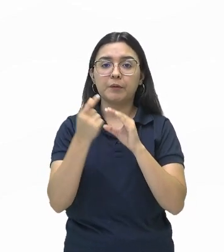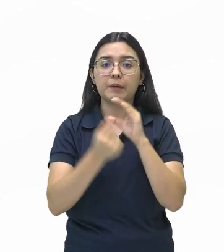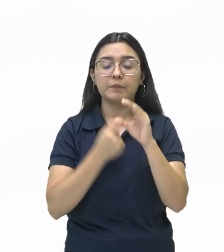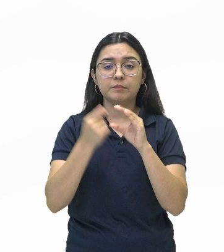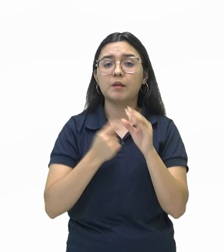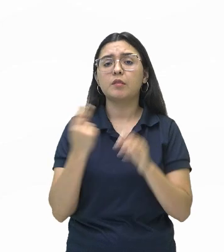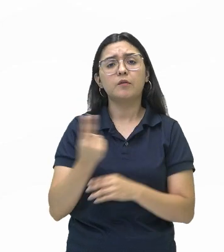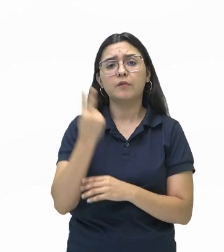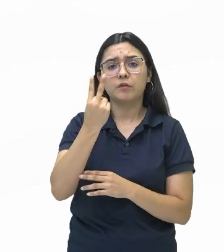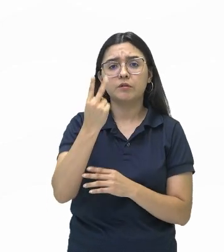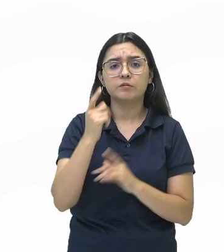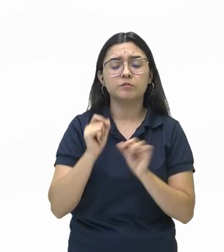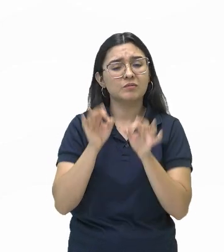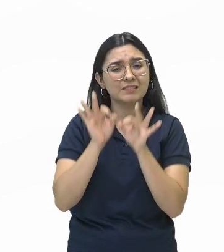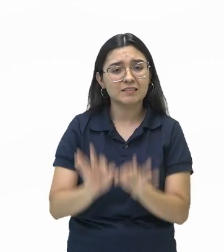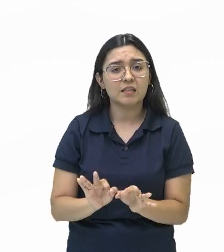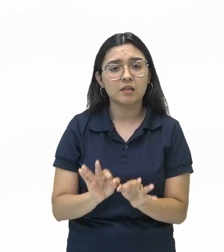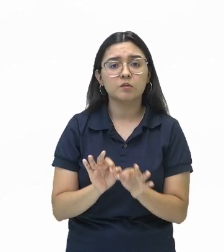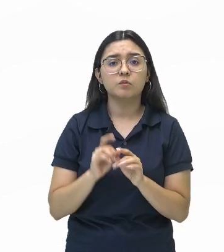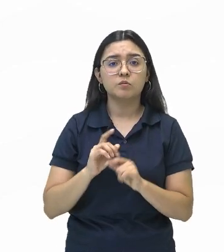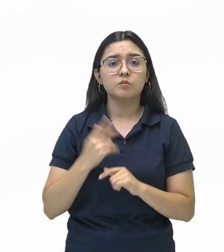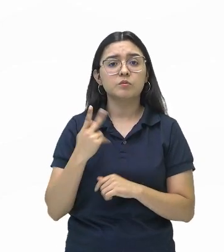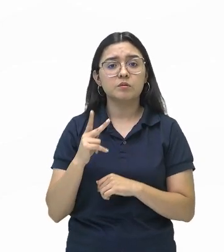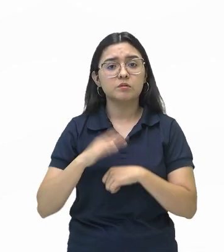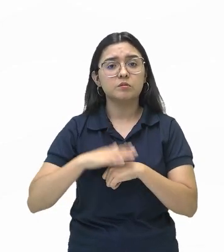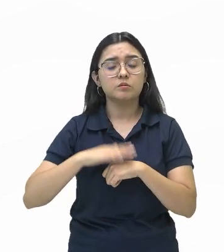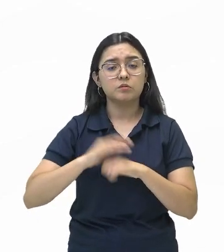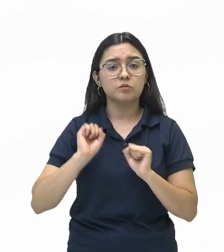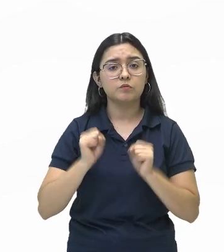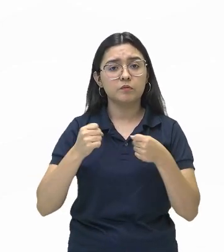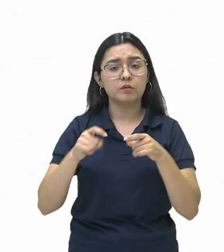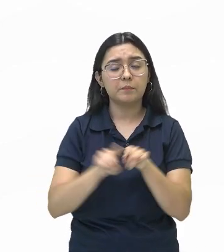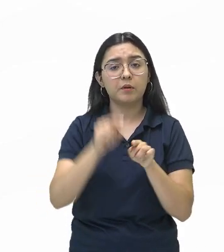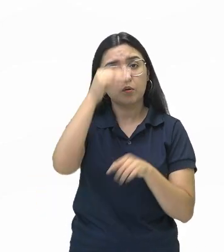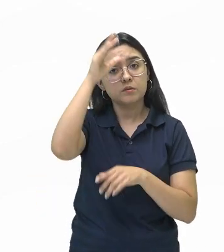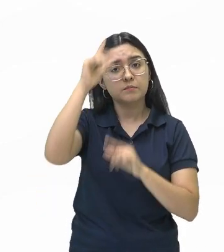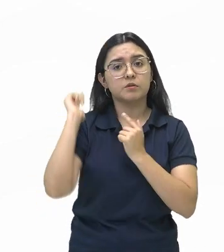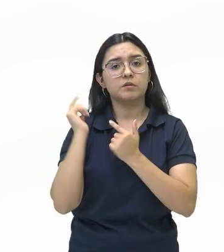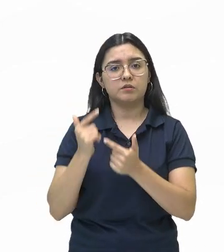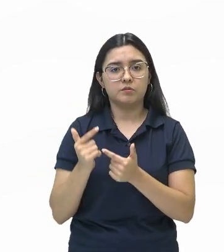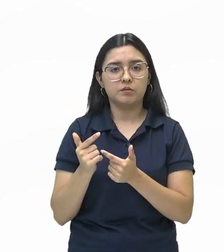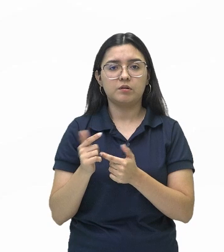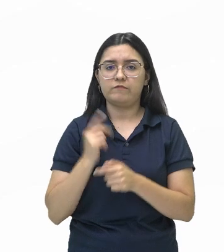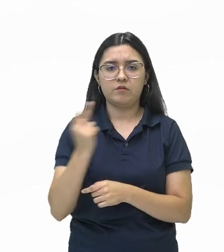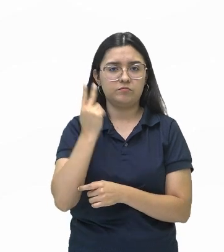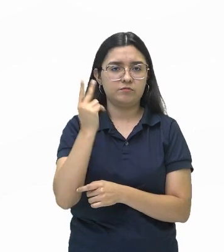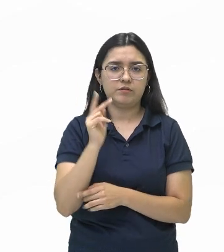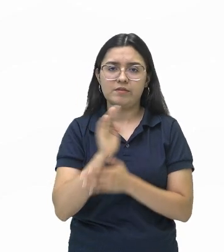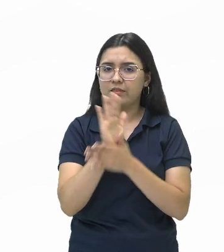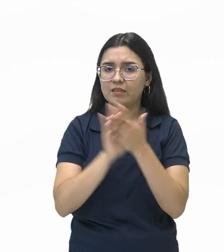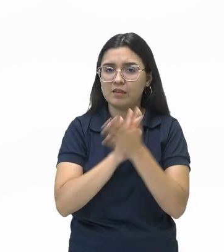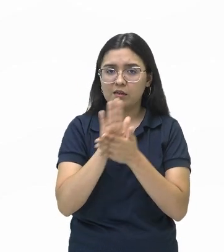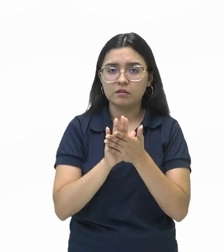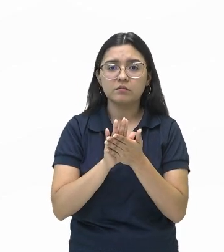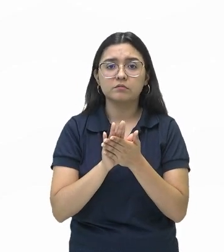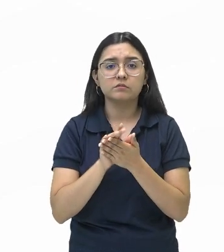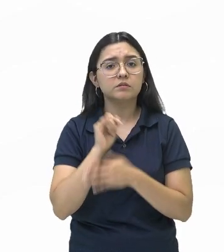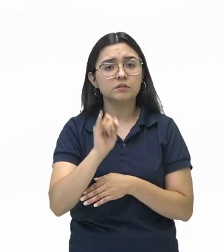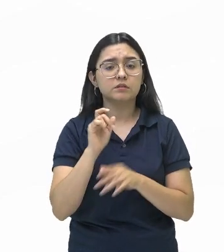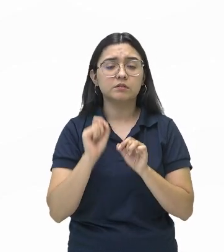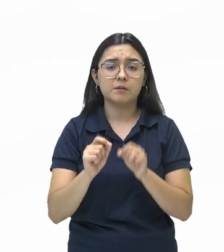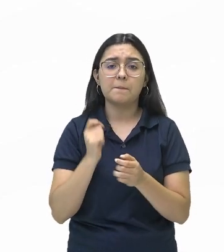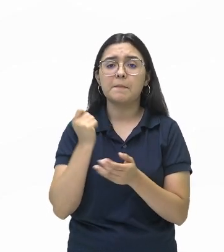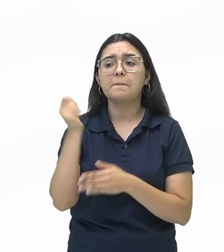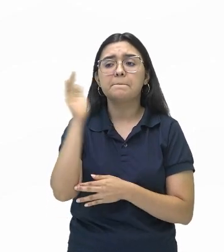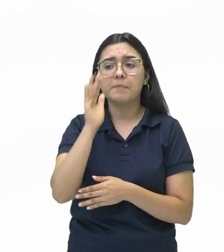não valoriza adequadamente o seu esforço e o seu conhecimento tradicional, né? Então, quanto mais barato ele